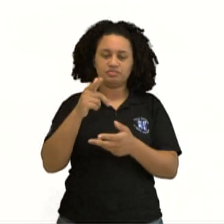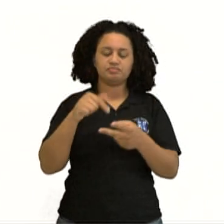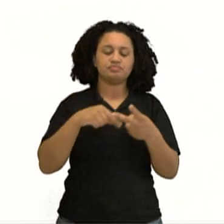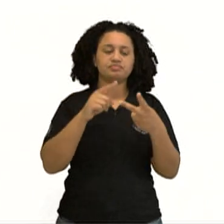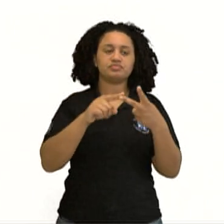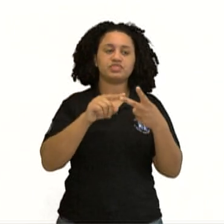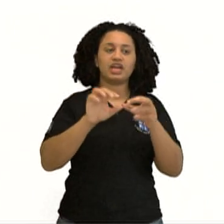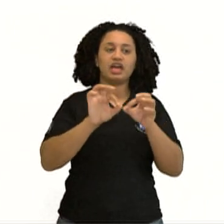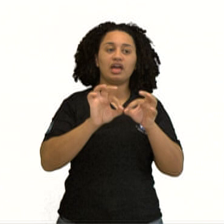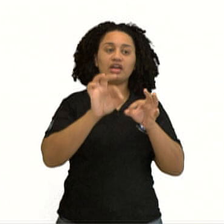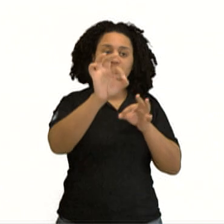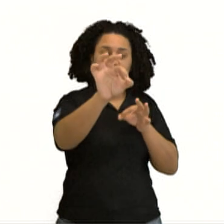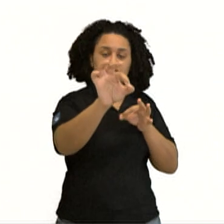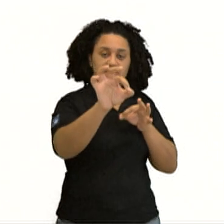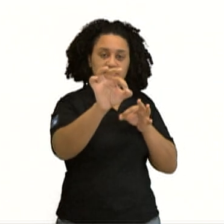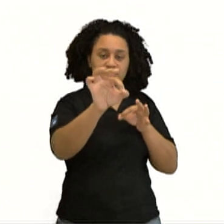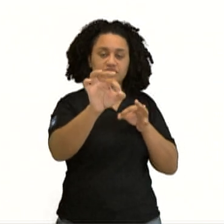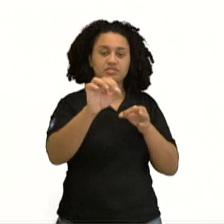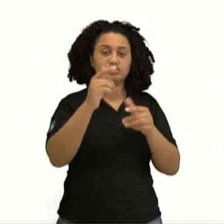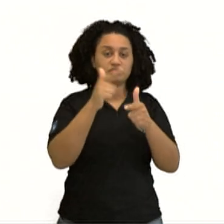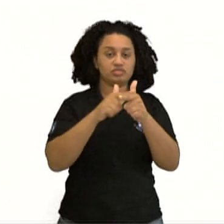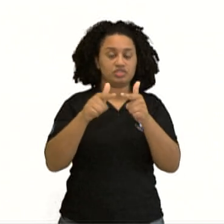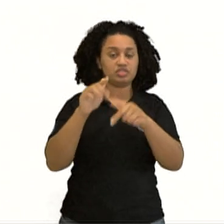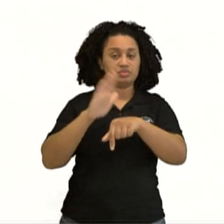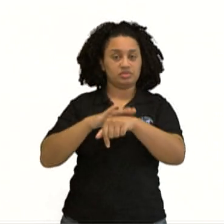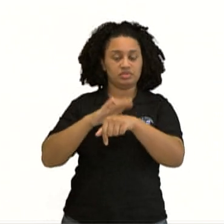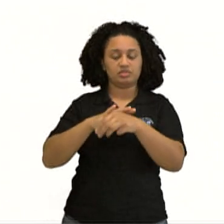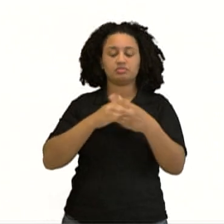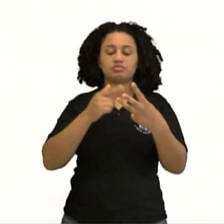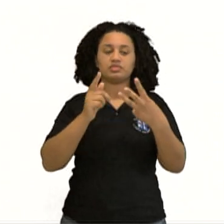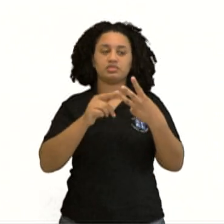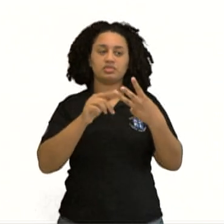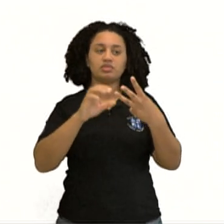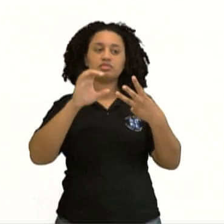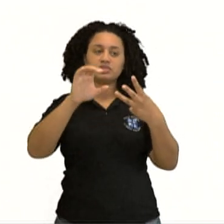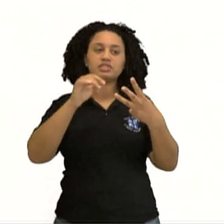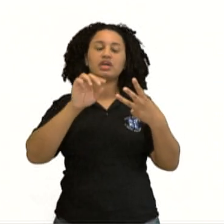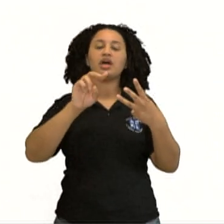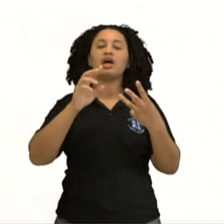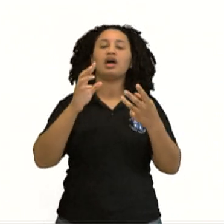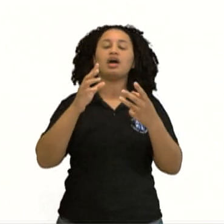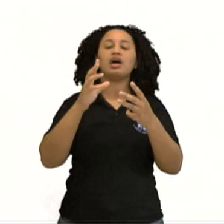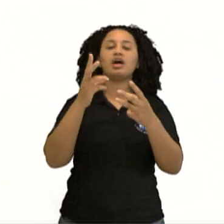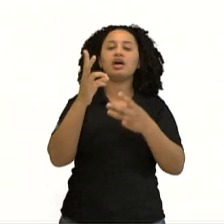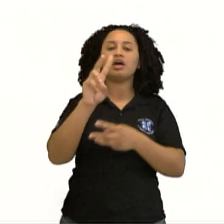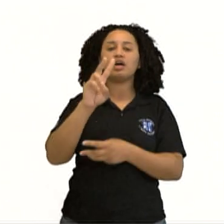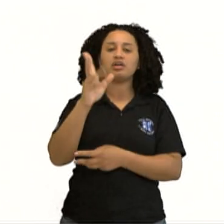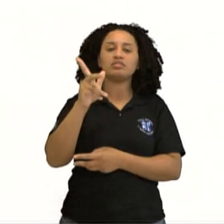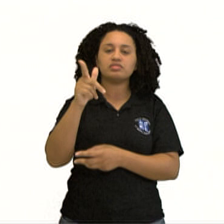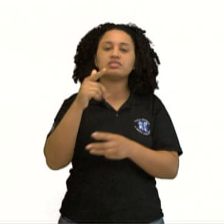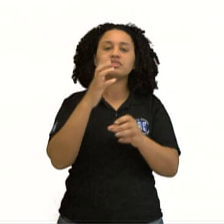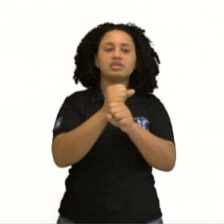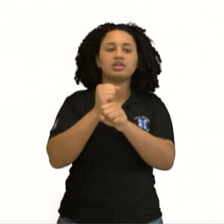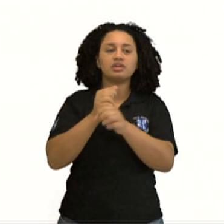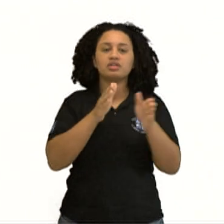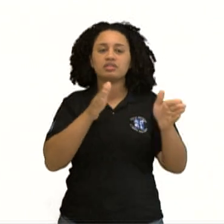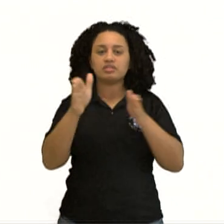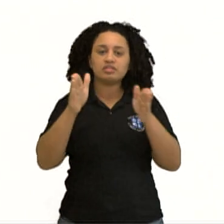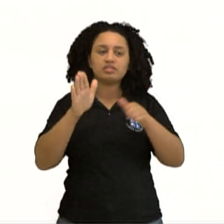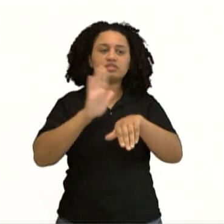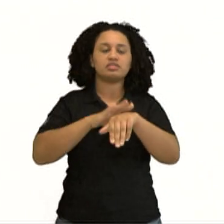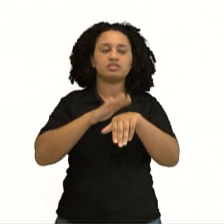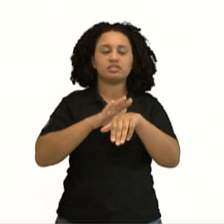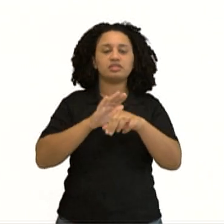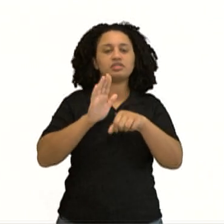é a distância dividida pelo tempo gasto. Ou C é a velocidade calculada em um instante de tempo. Eu vou dar